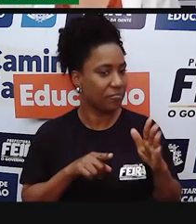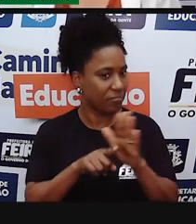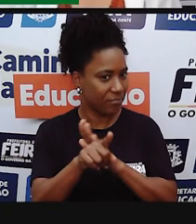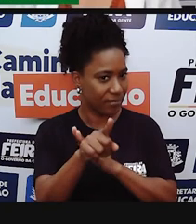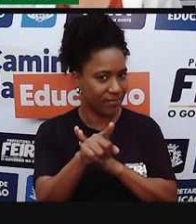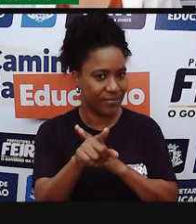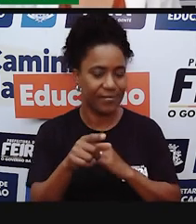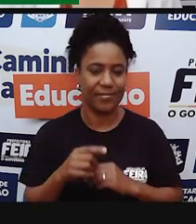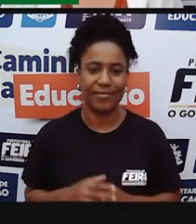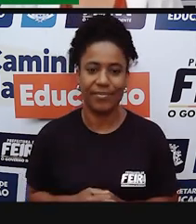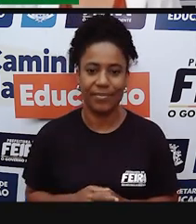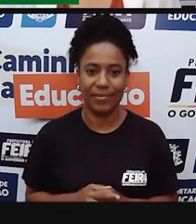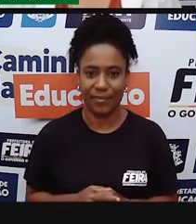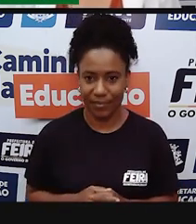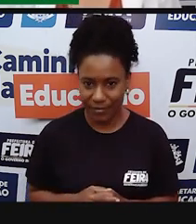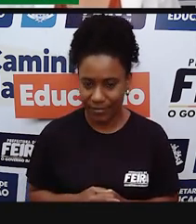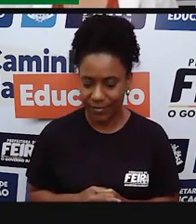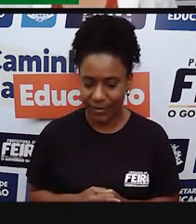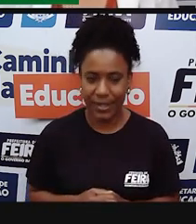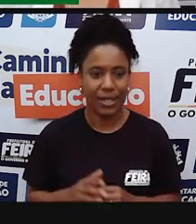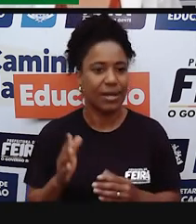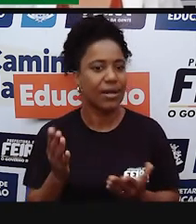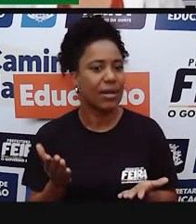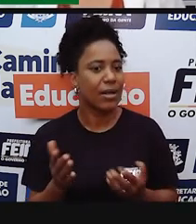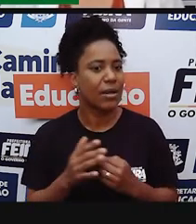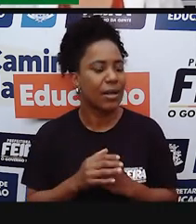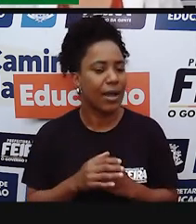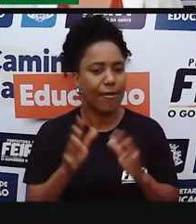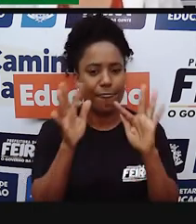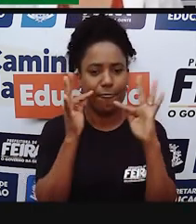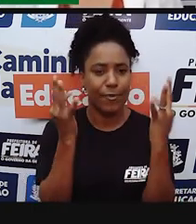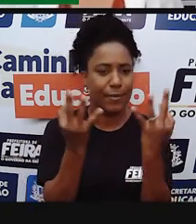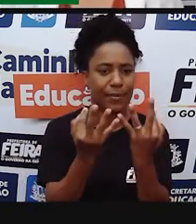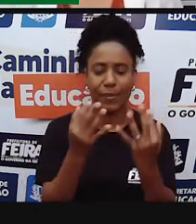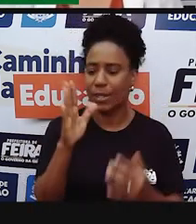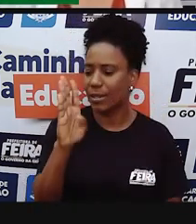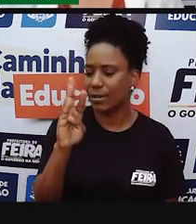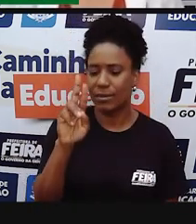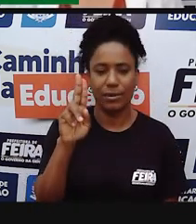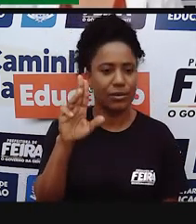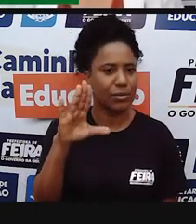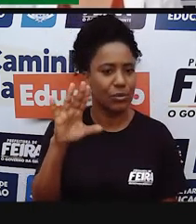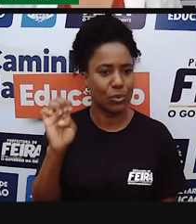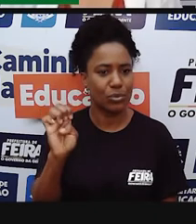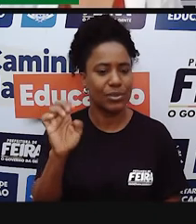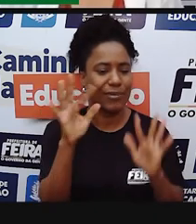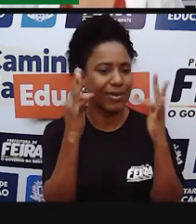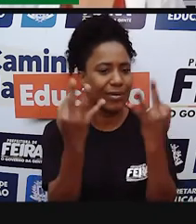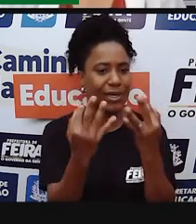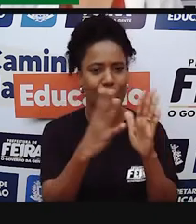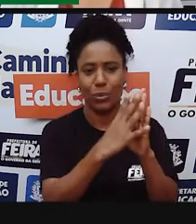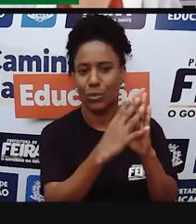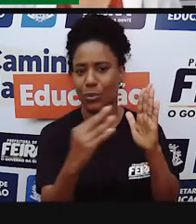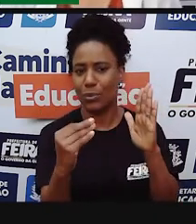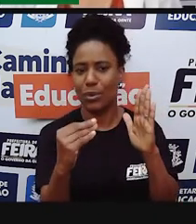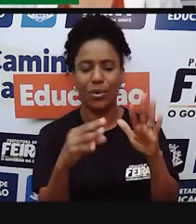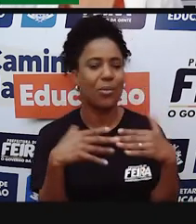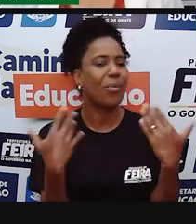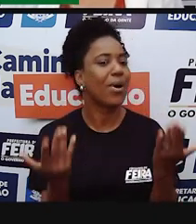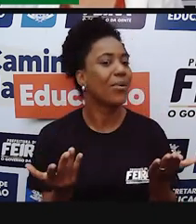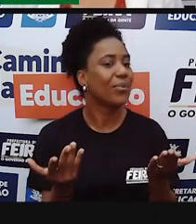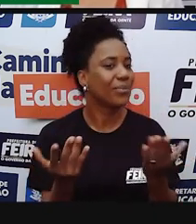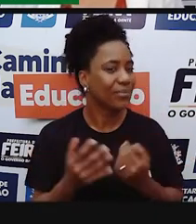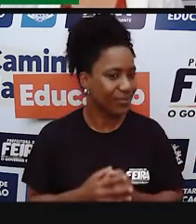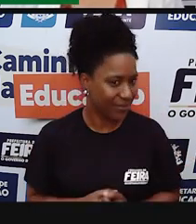Que tipo de família que modelo familiar se enquadra se encaixa a família de